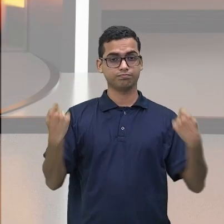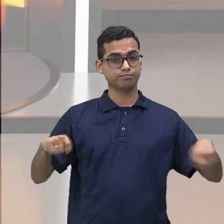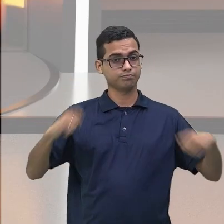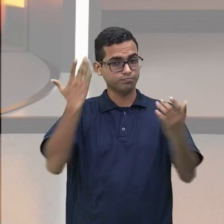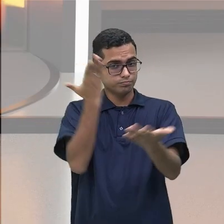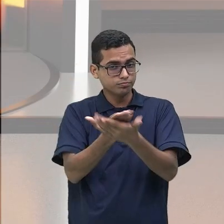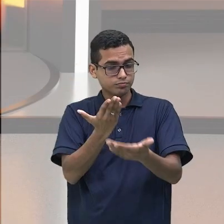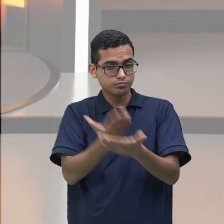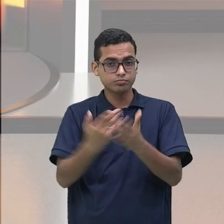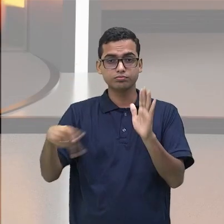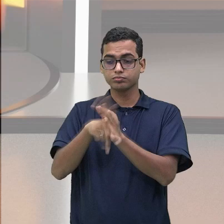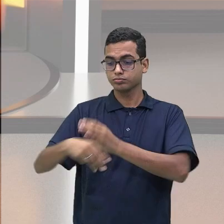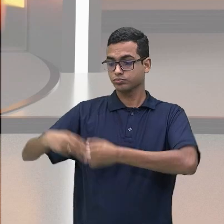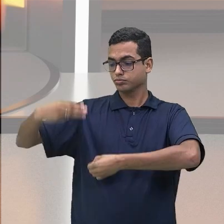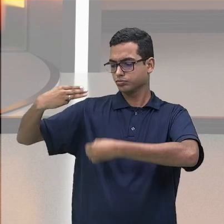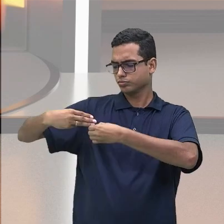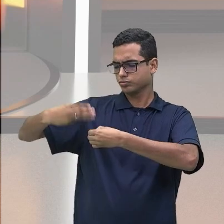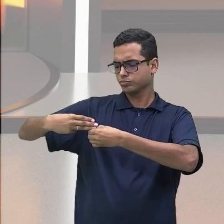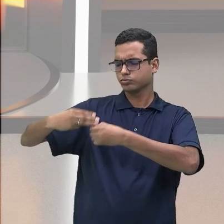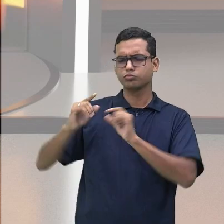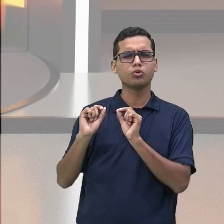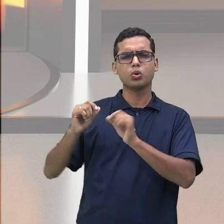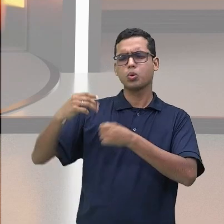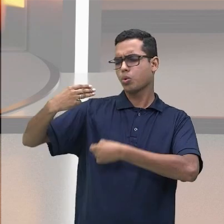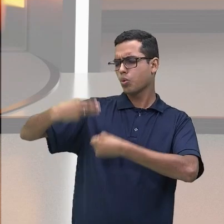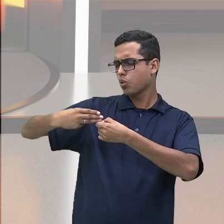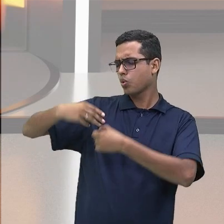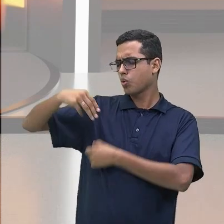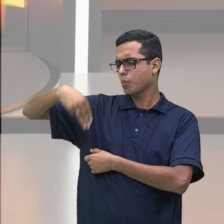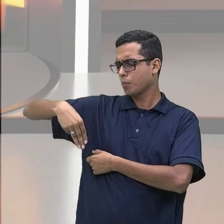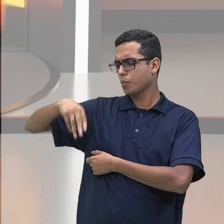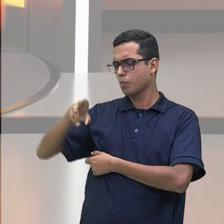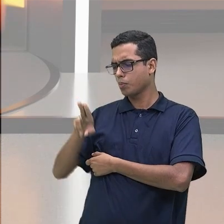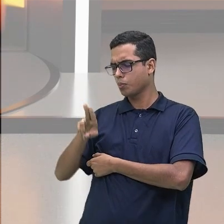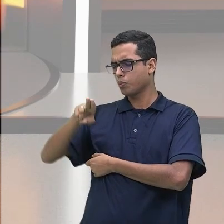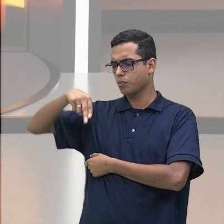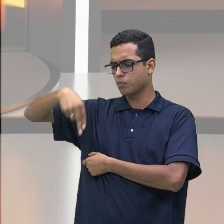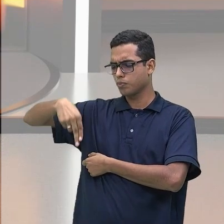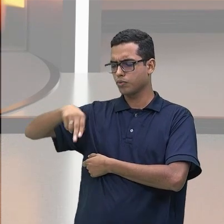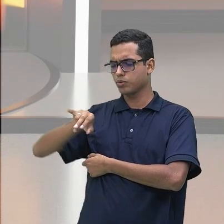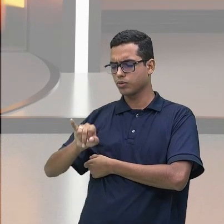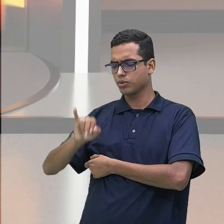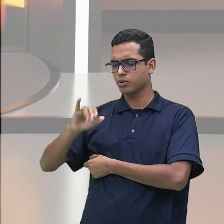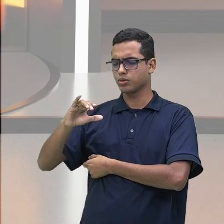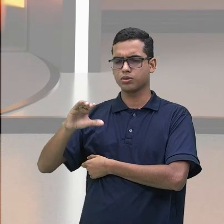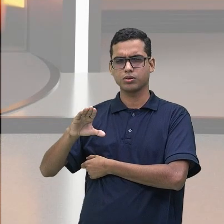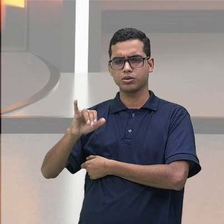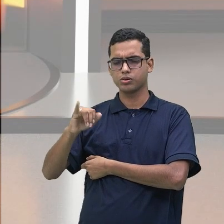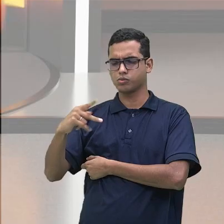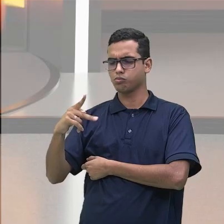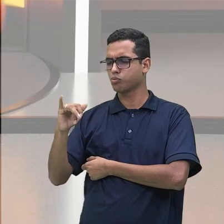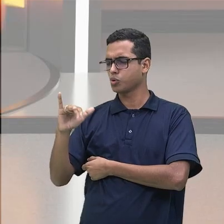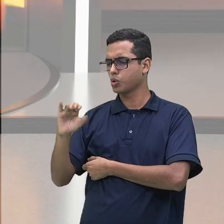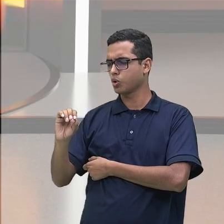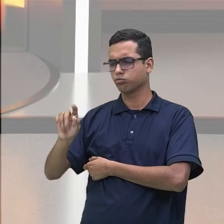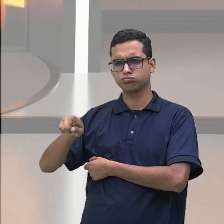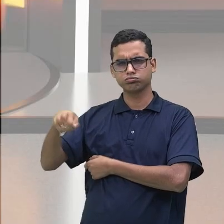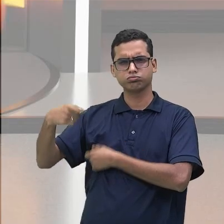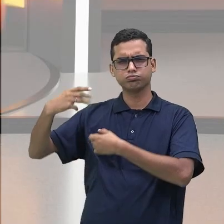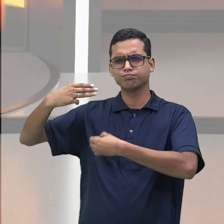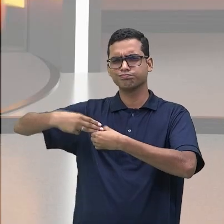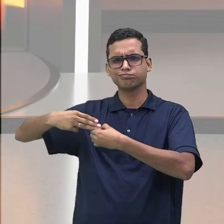o município, né? O que vai ser um município? Gente, um município engloba o quê?